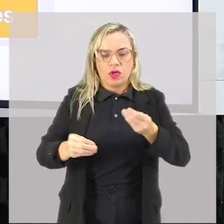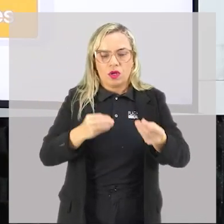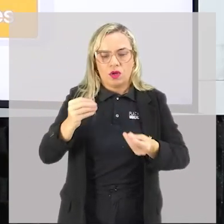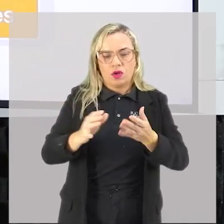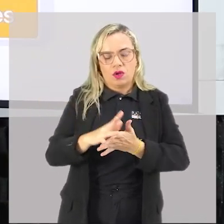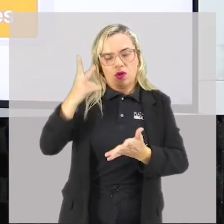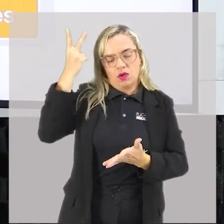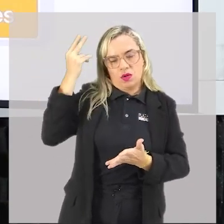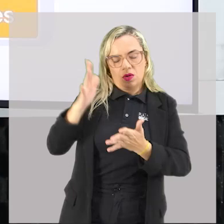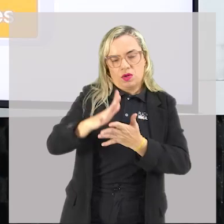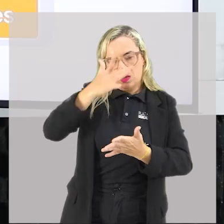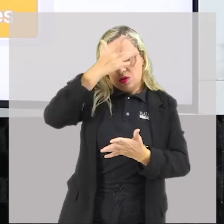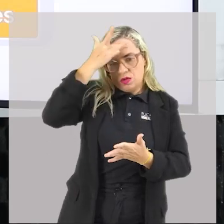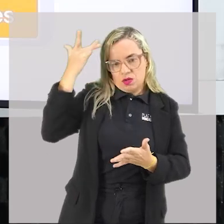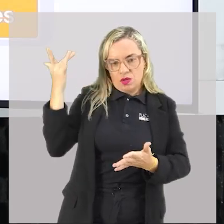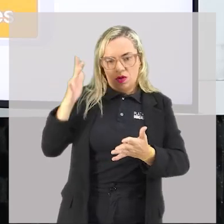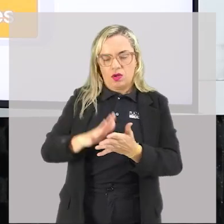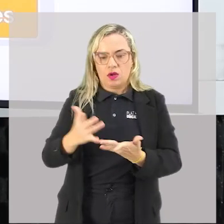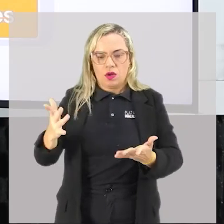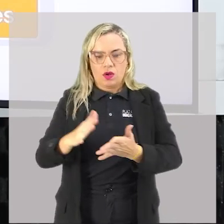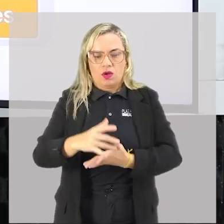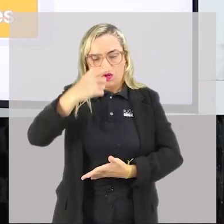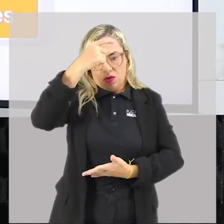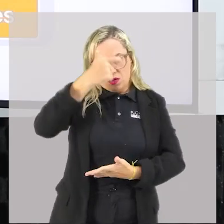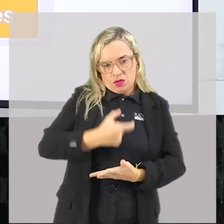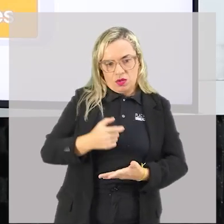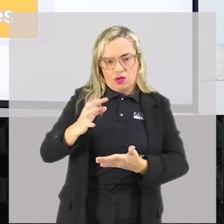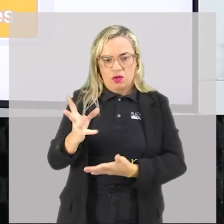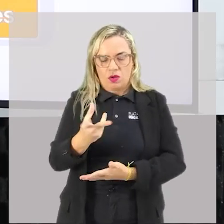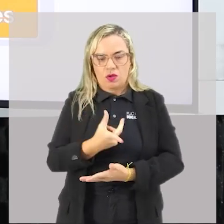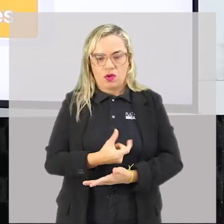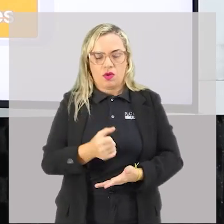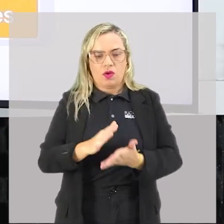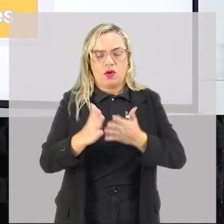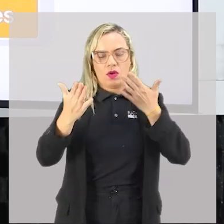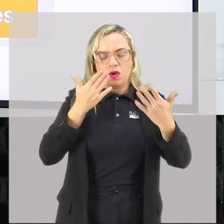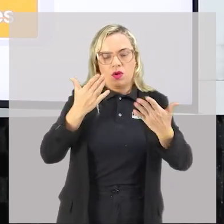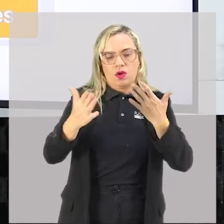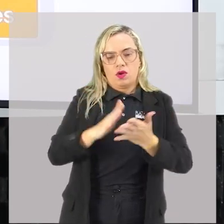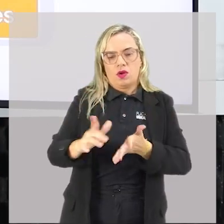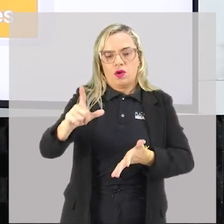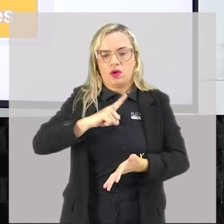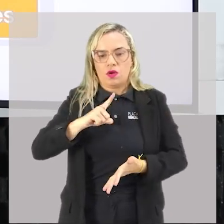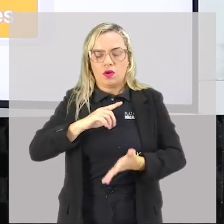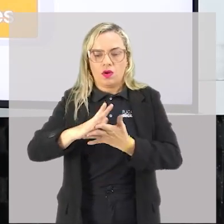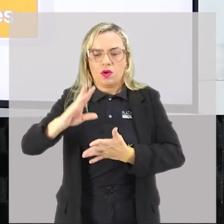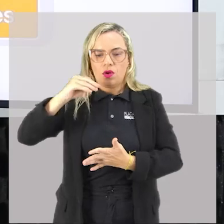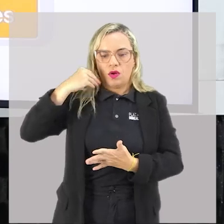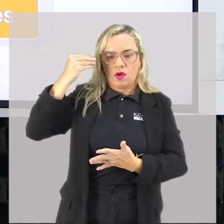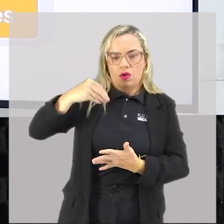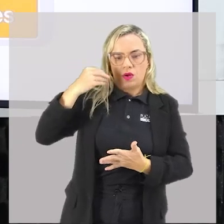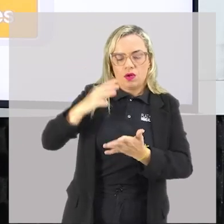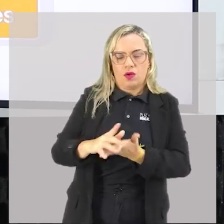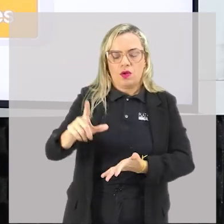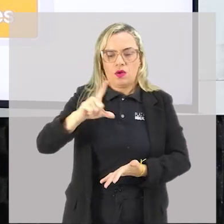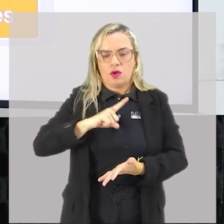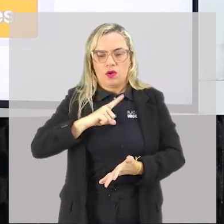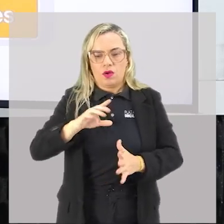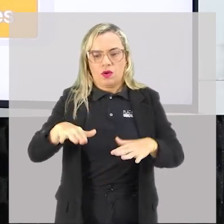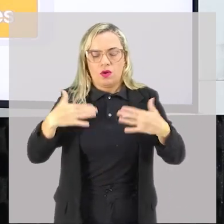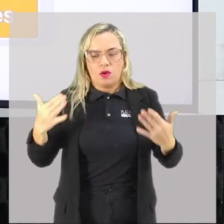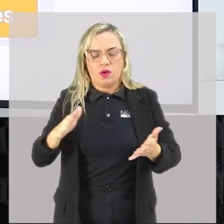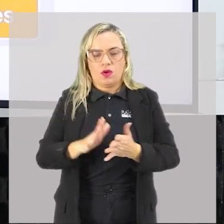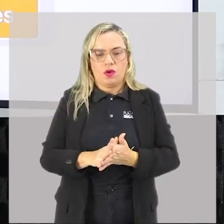informações gerais sobre a pessoa, a personalidade, a habilidade mental que aquela pessoa tem, a experiência que aquela pessoa tem,